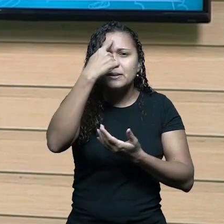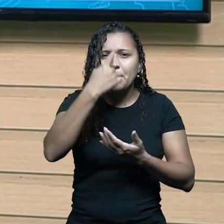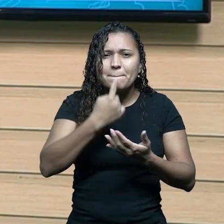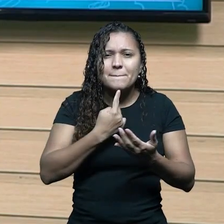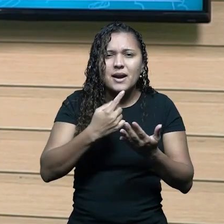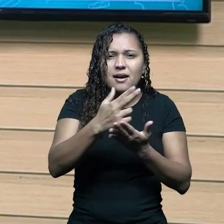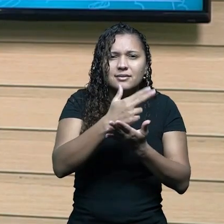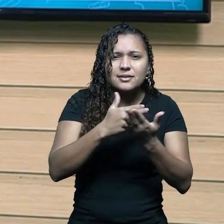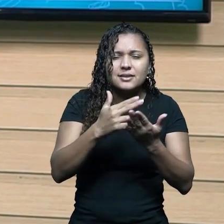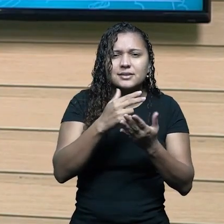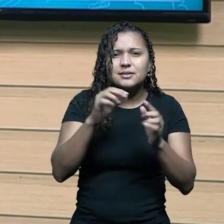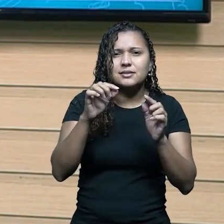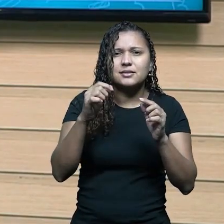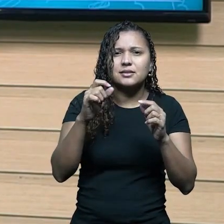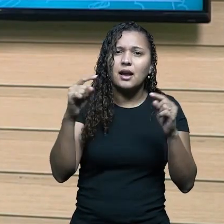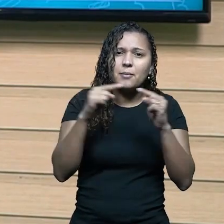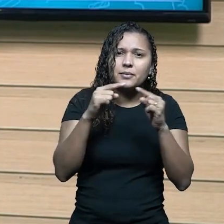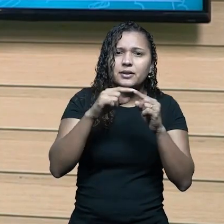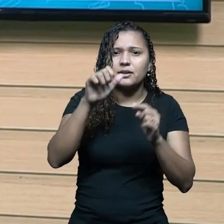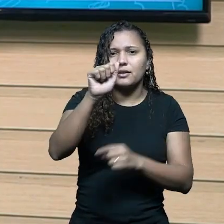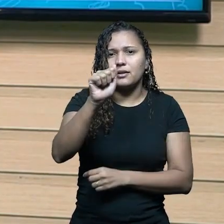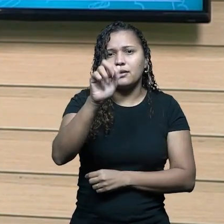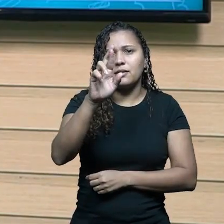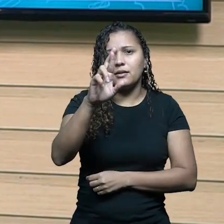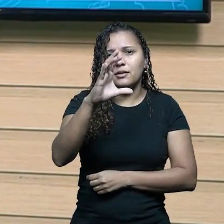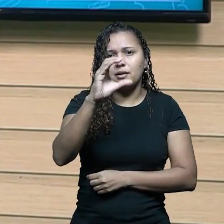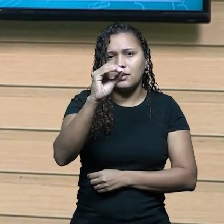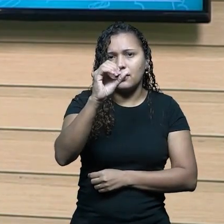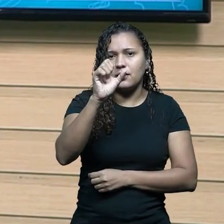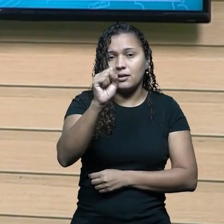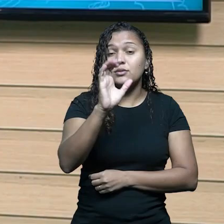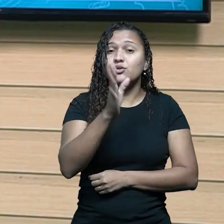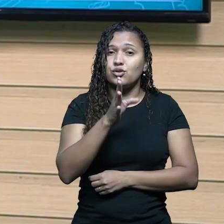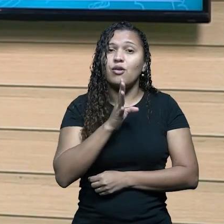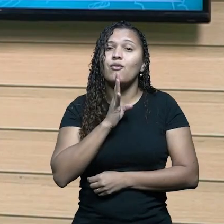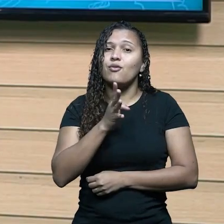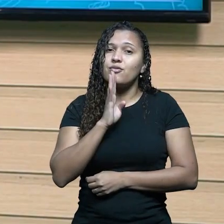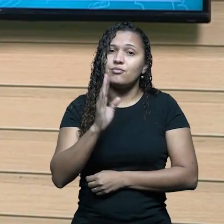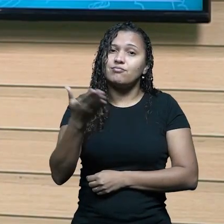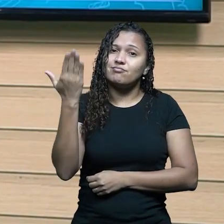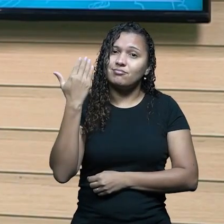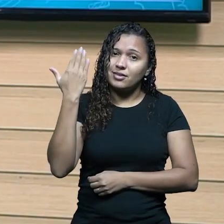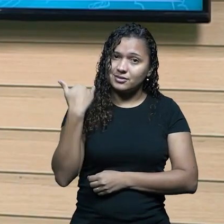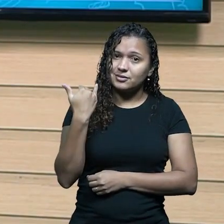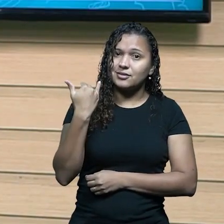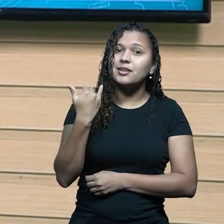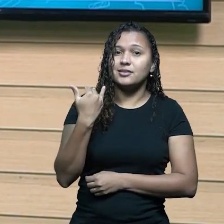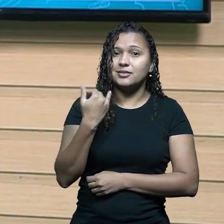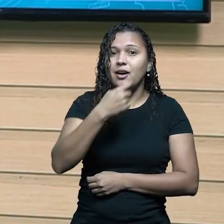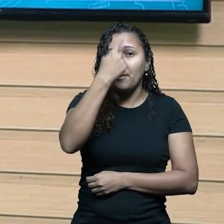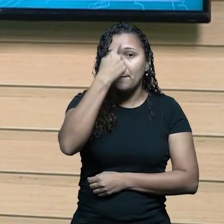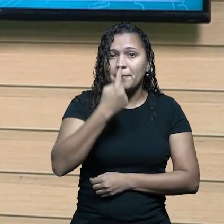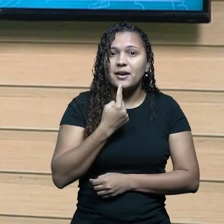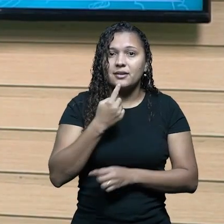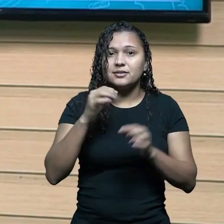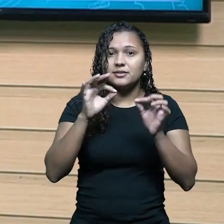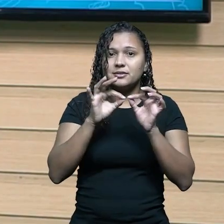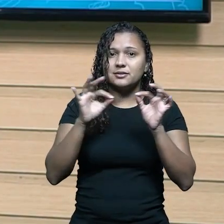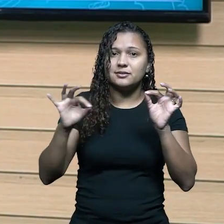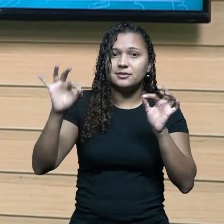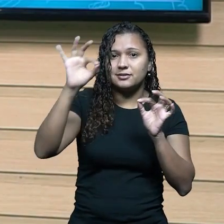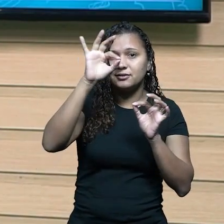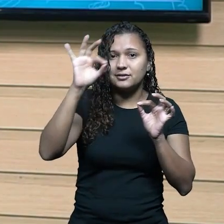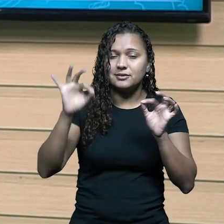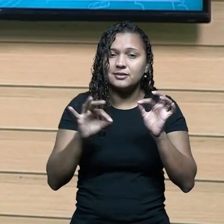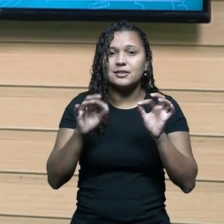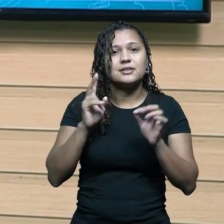com arcos. A gente já viu o que são arcos nas nossas primeiras aulas. Então aquela figura sendo formada por